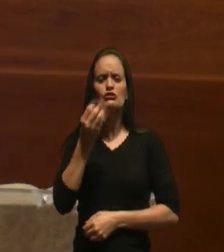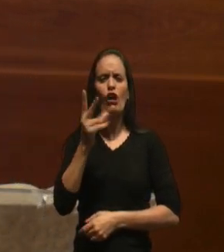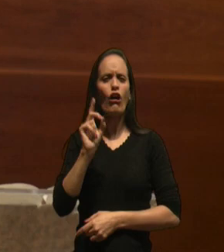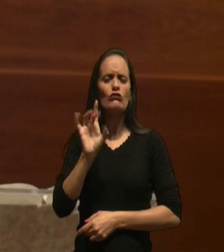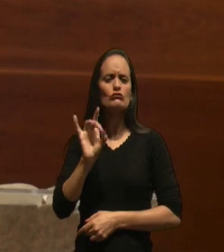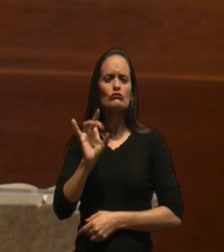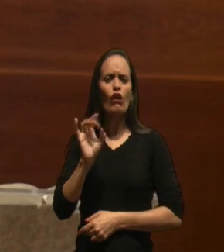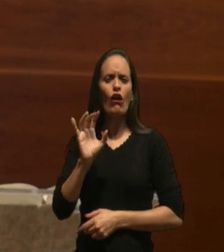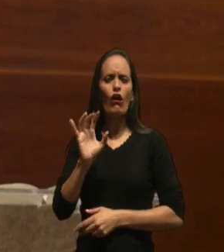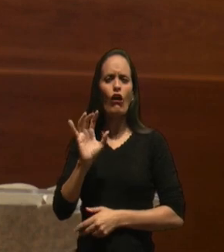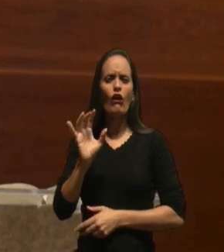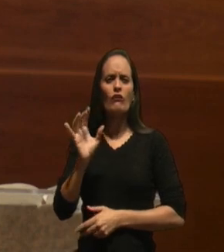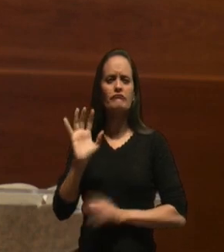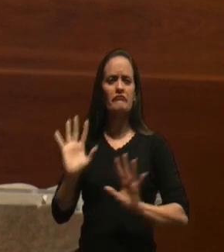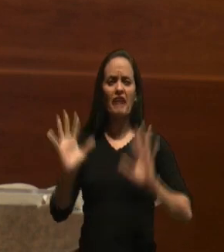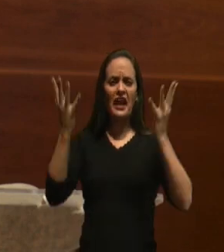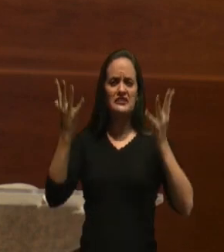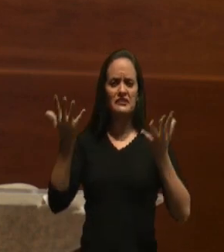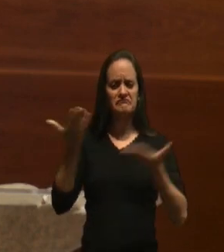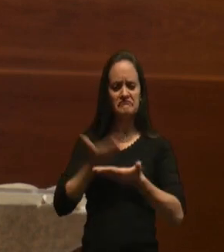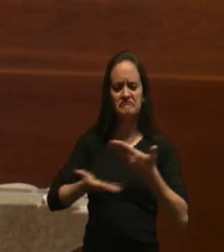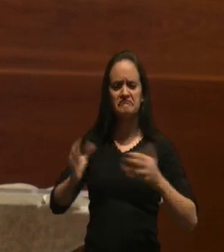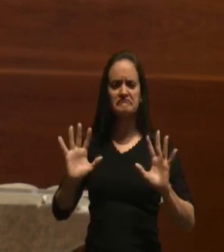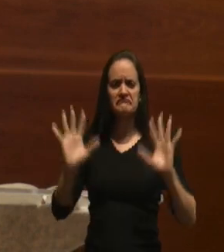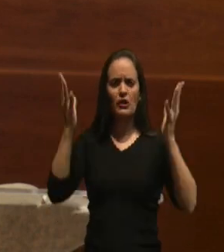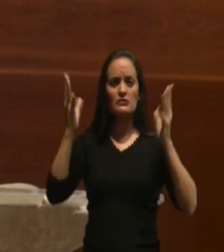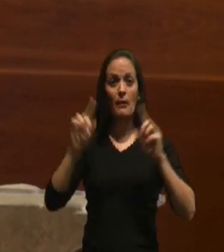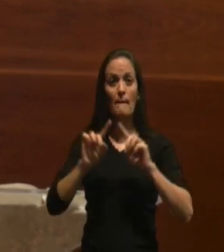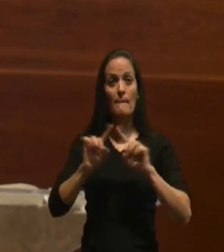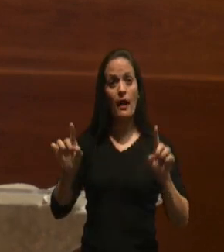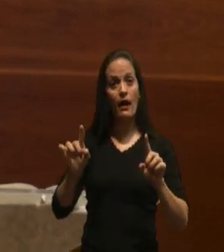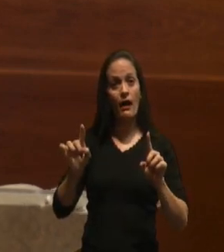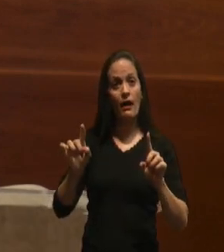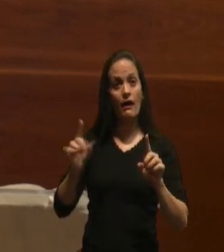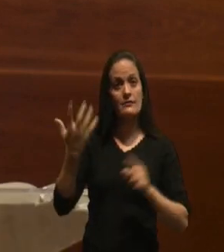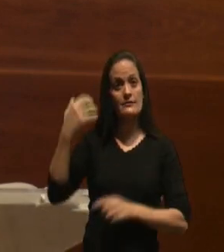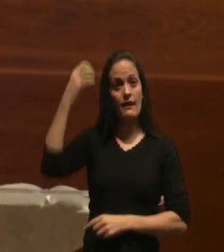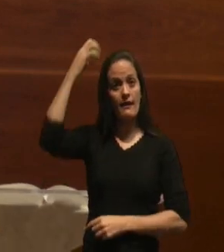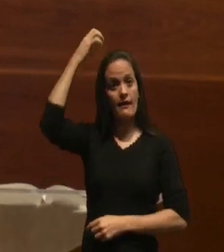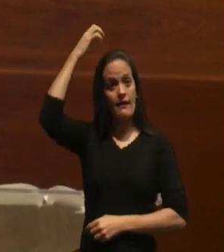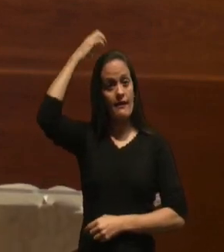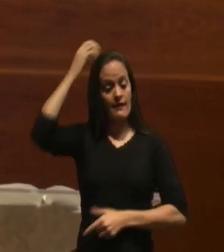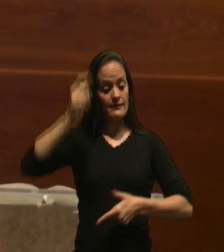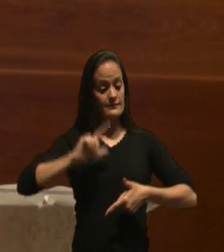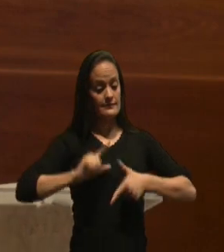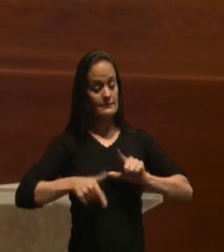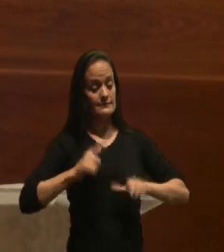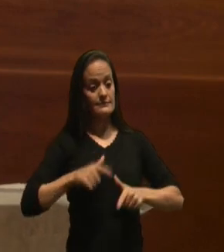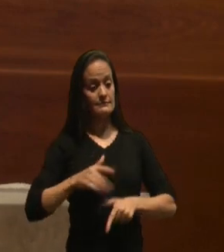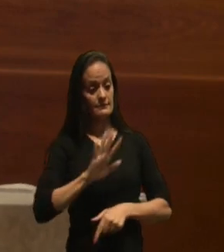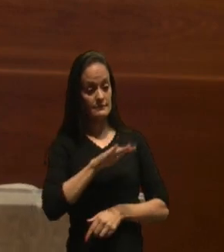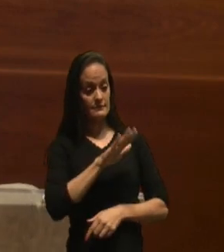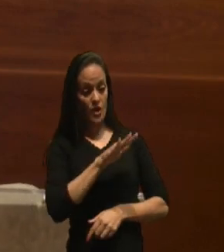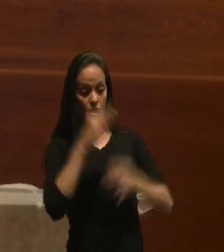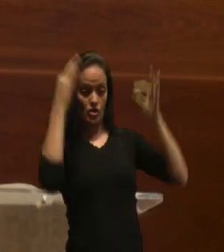confraternização, surge então aquela proposta do rei Acabe: escute,